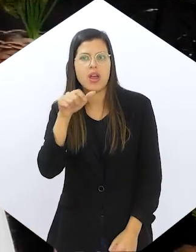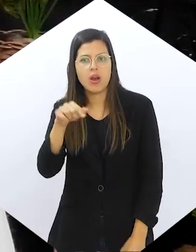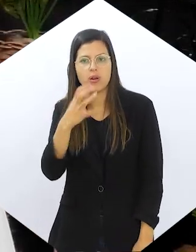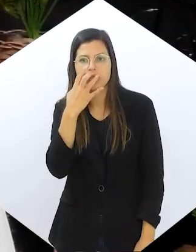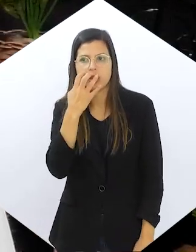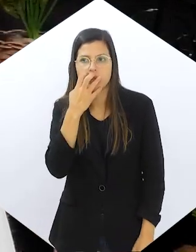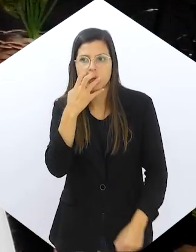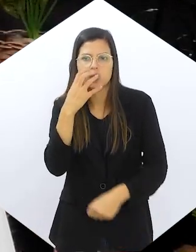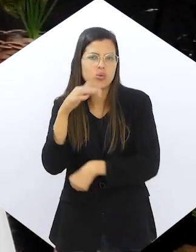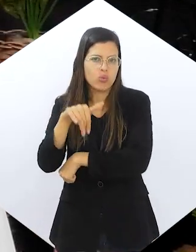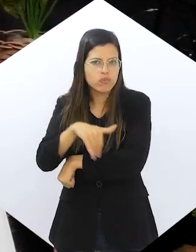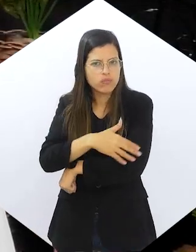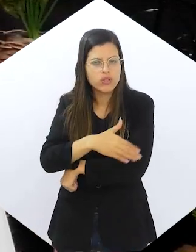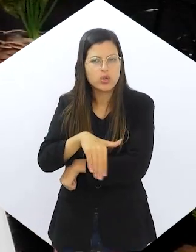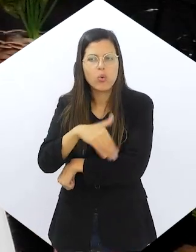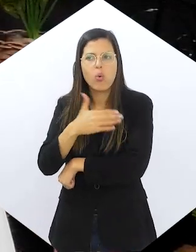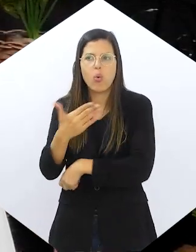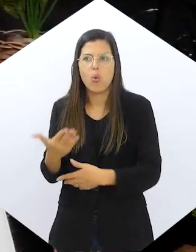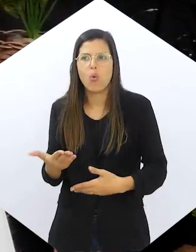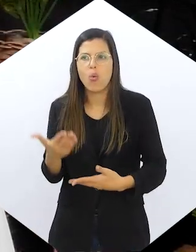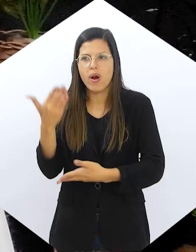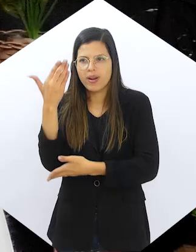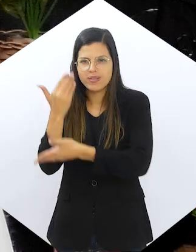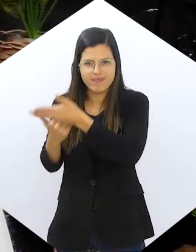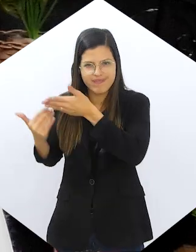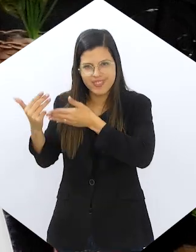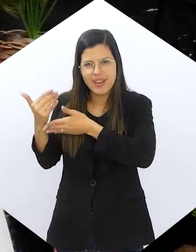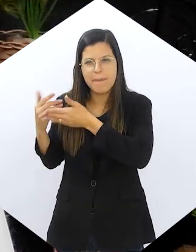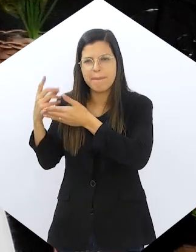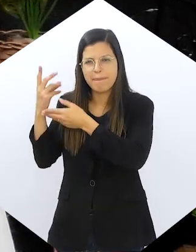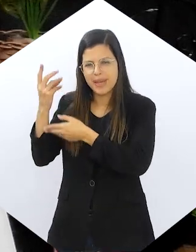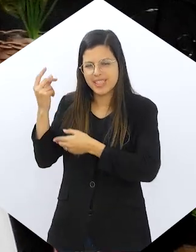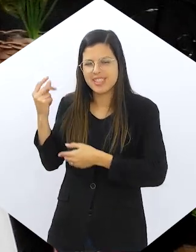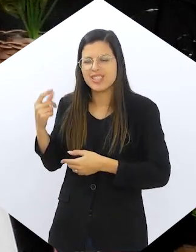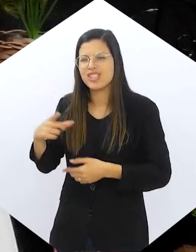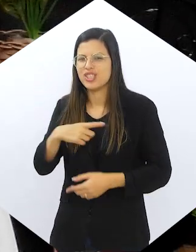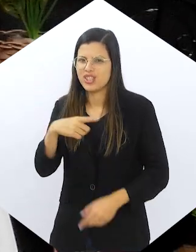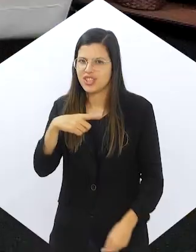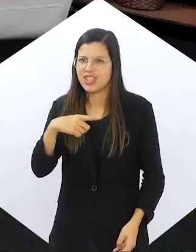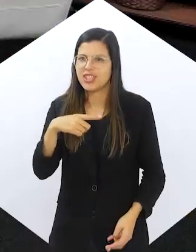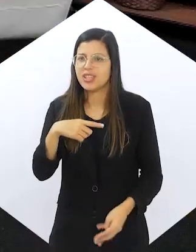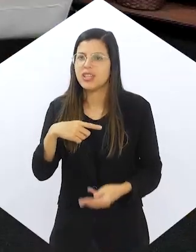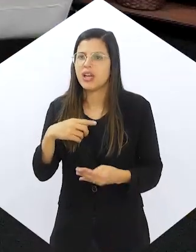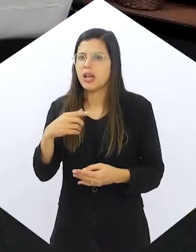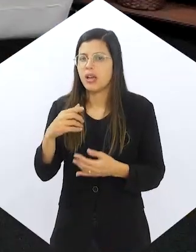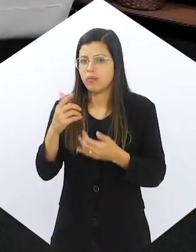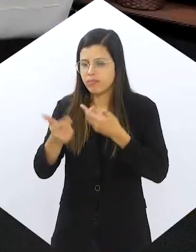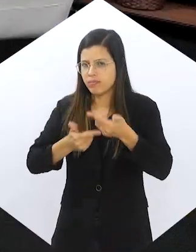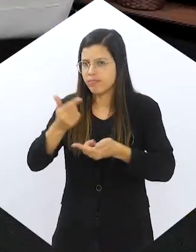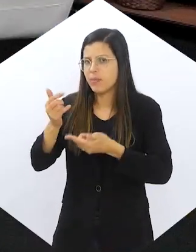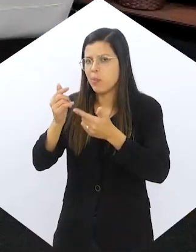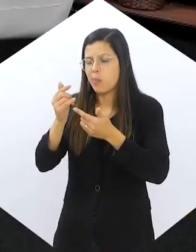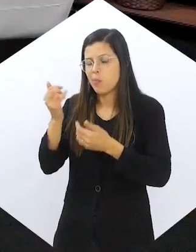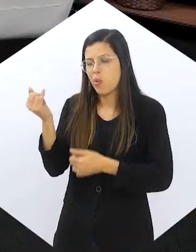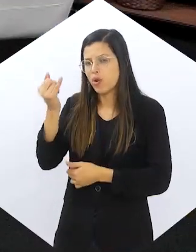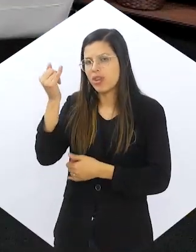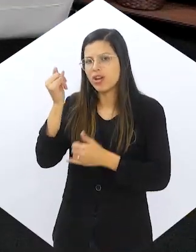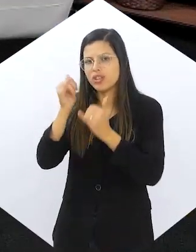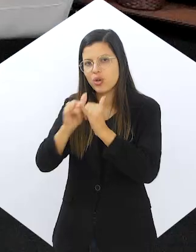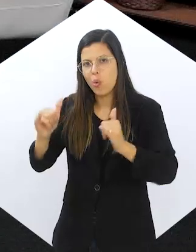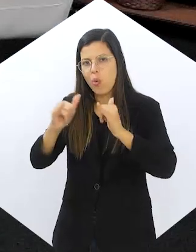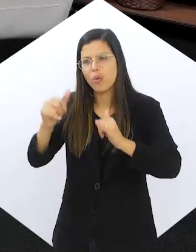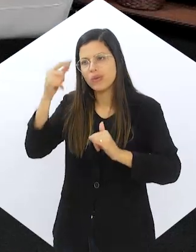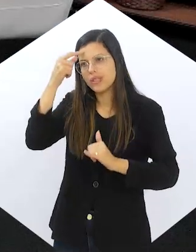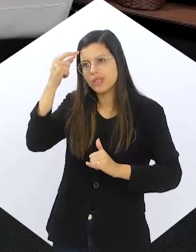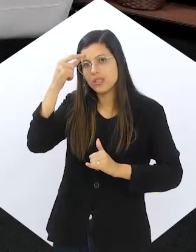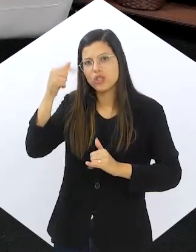Sim. né? Cães de rua, né? É um trabalho assim, antigamente tinha constante muito de essa, conscientizar É verdade. as pessoas a adotarem. E vem